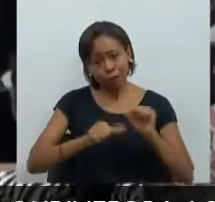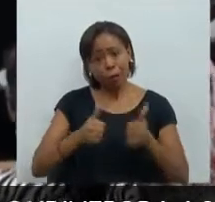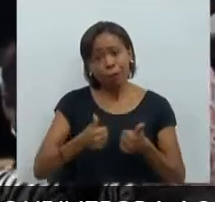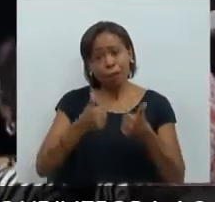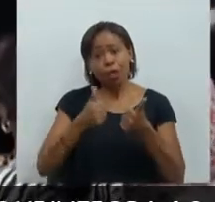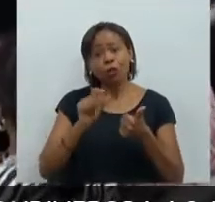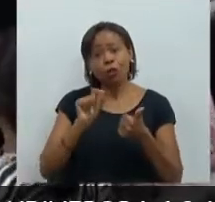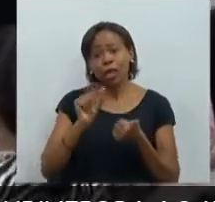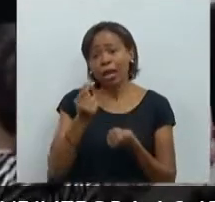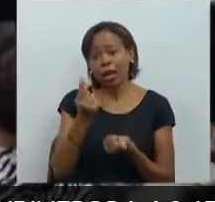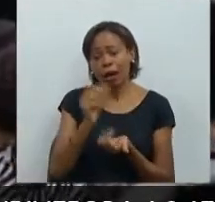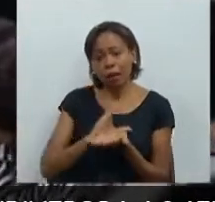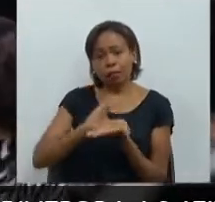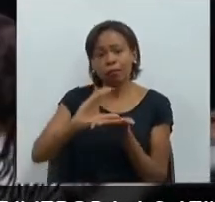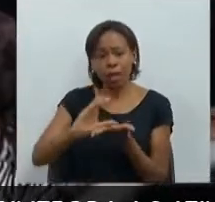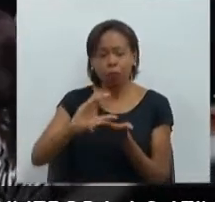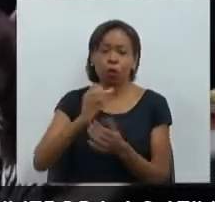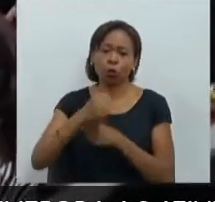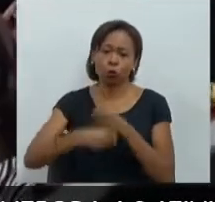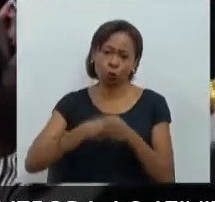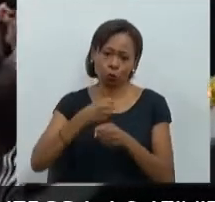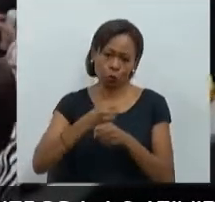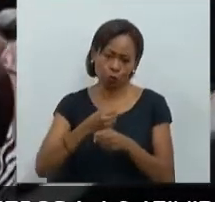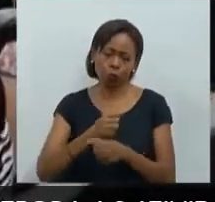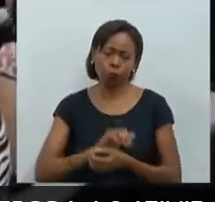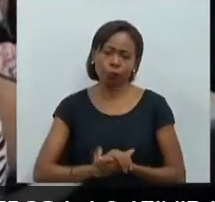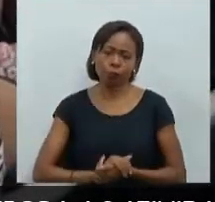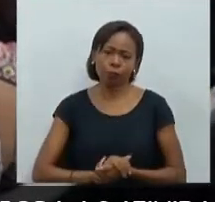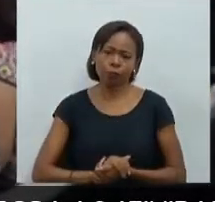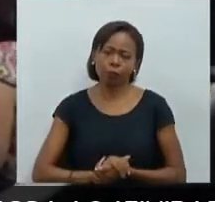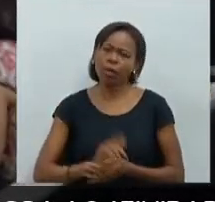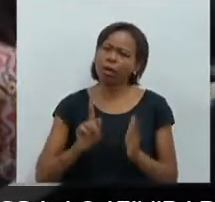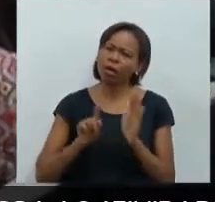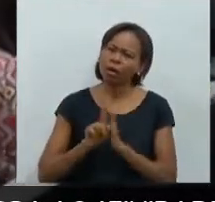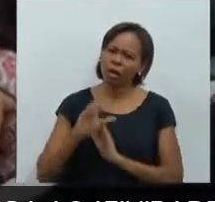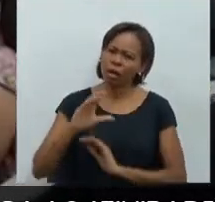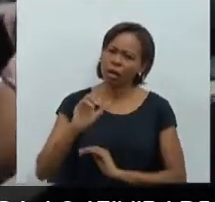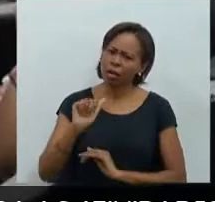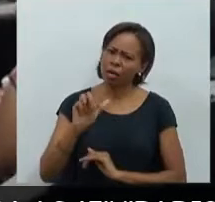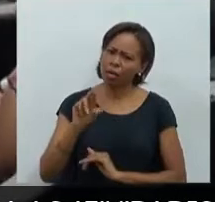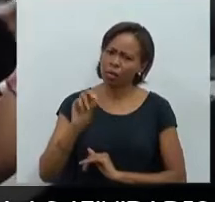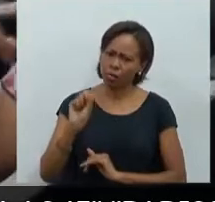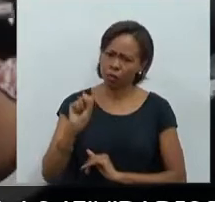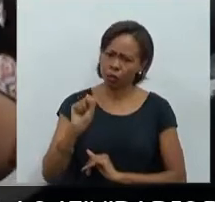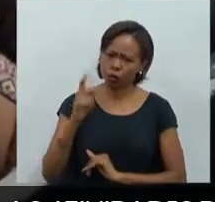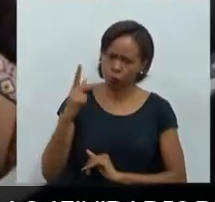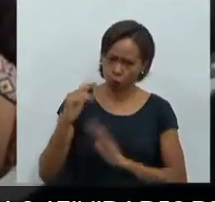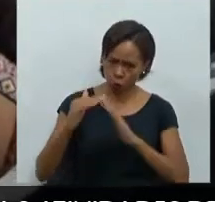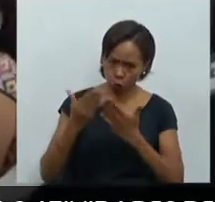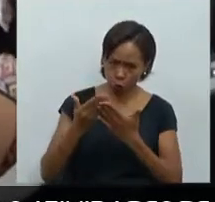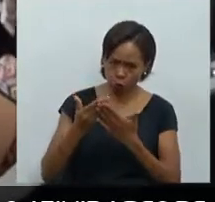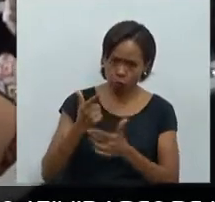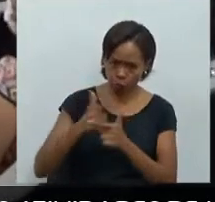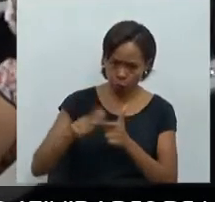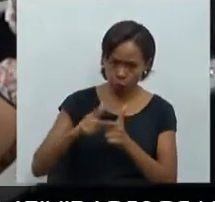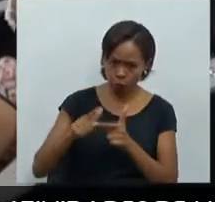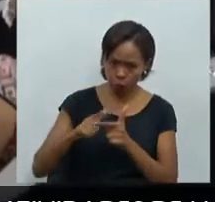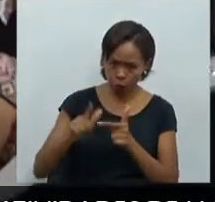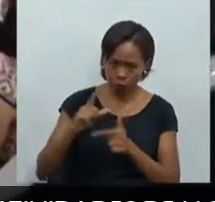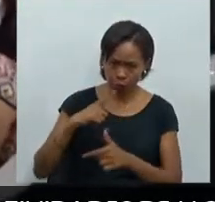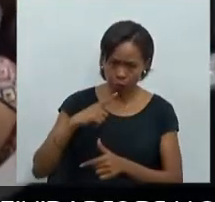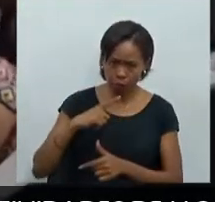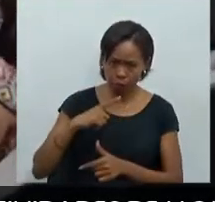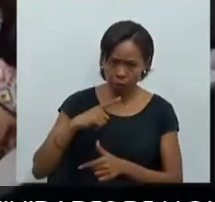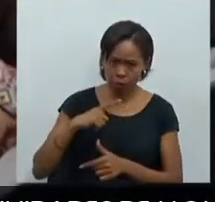verba anual para atender essa escola. Você sente esse problema aí, Carlos? Acontece na sua escola a questão de uma alimentação